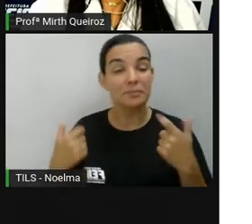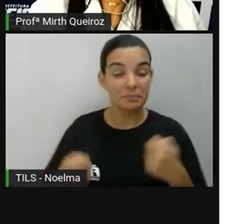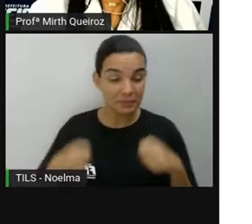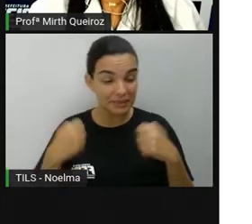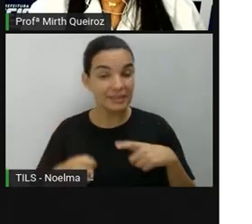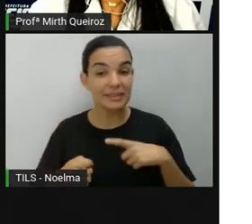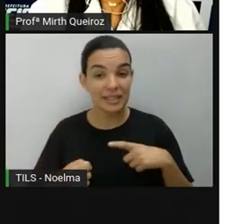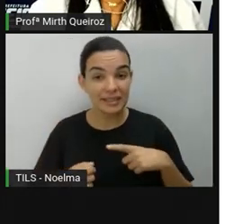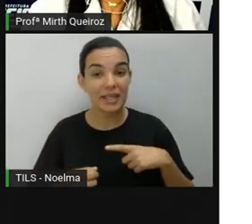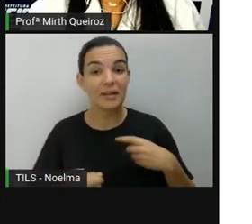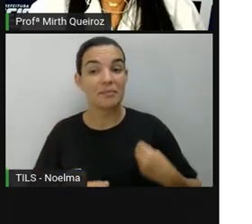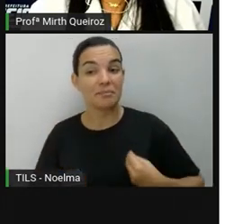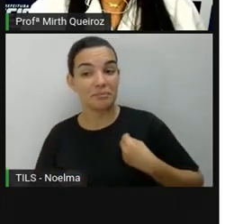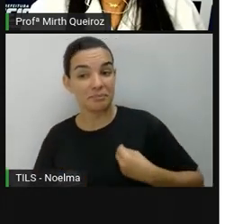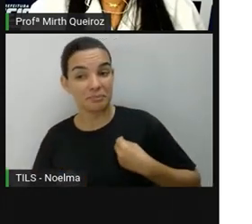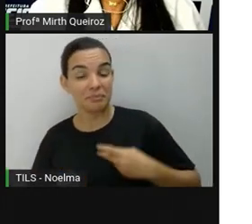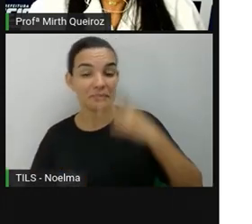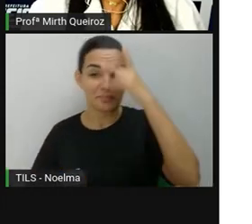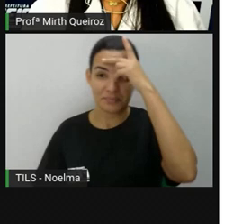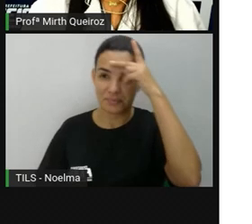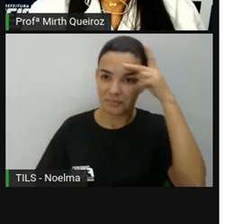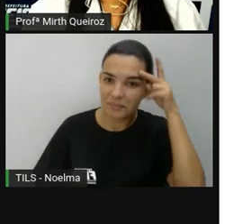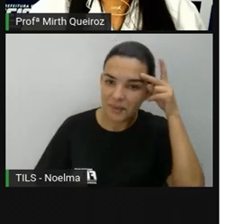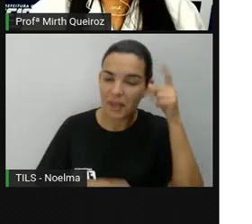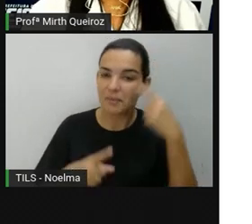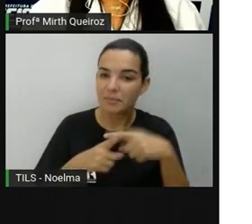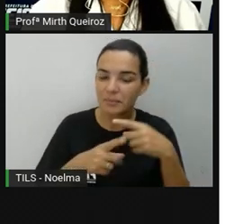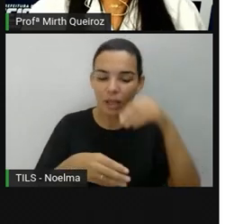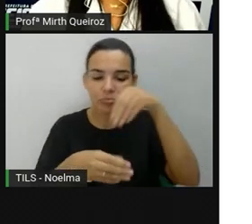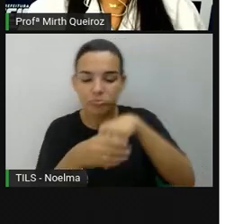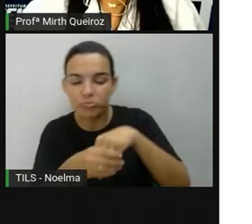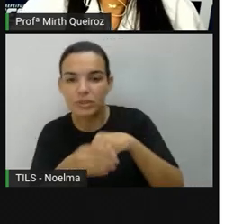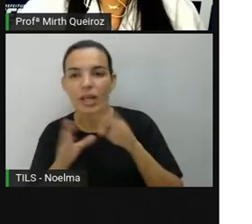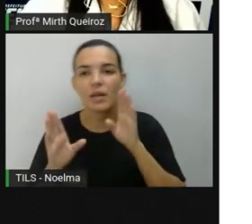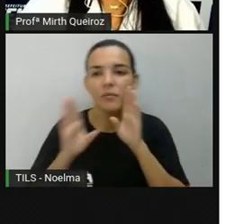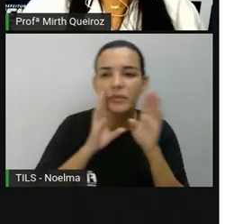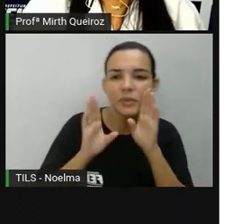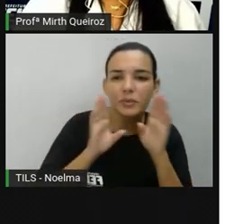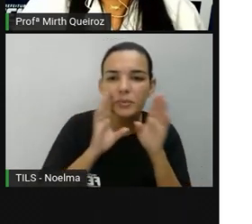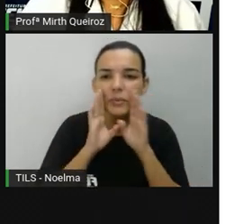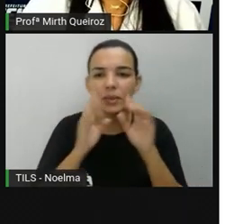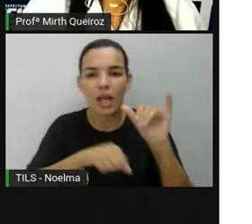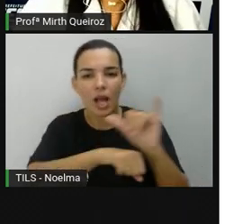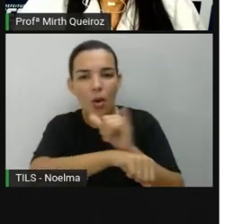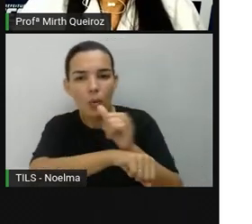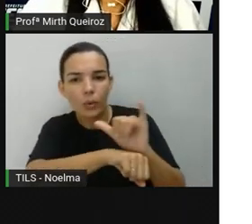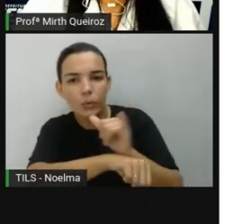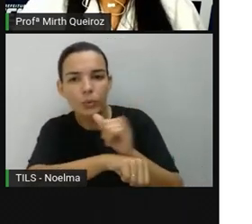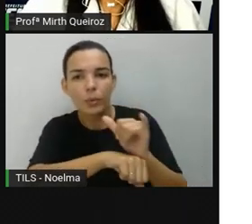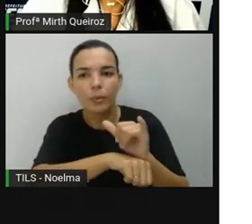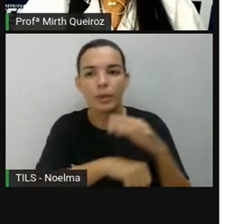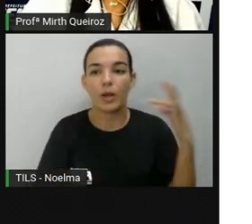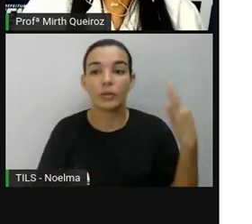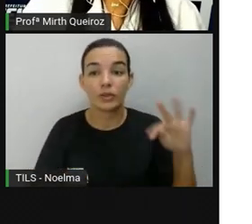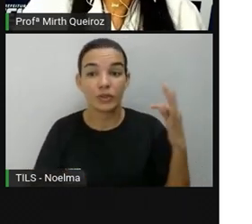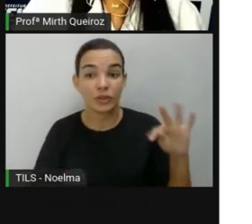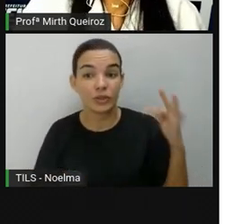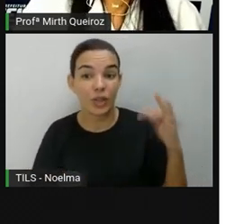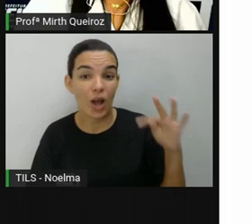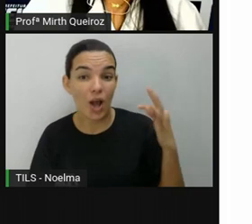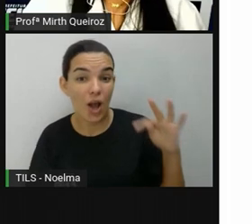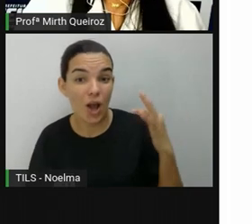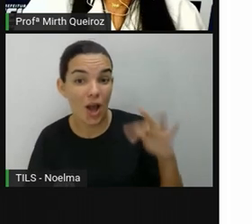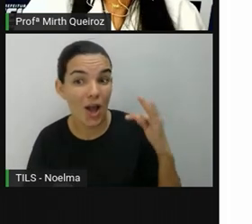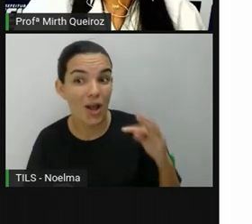elas constroem valores sociais dentro desses sites. Nós temos aí o Facebook, o YouTube, o TikTok está